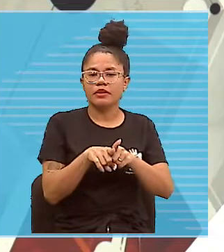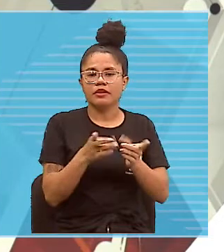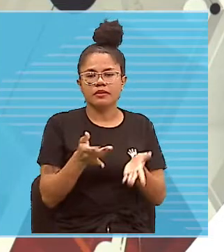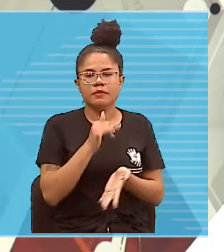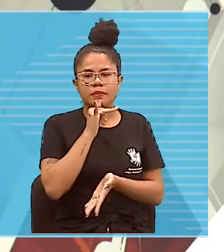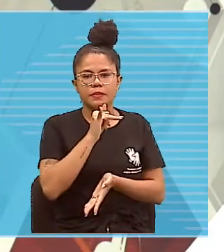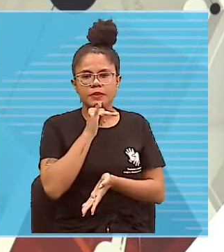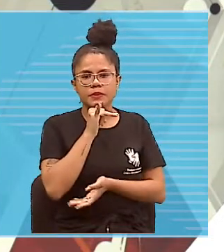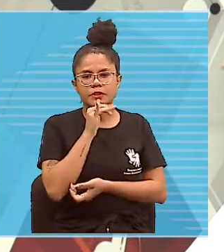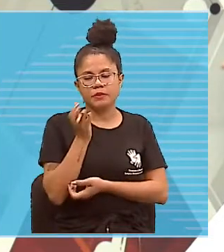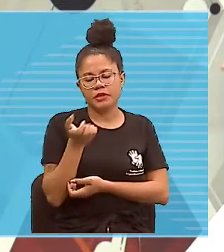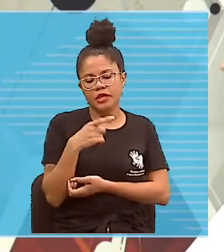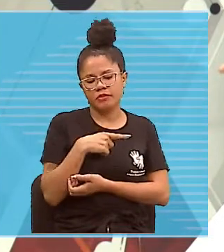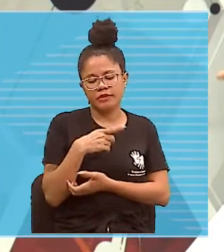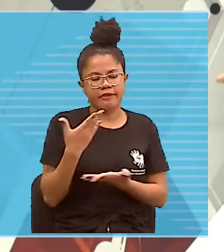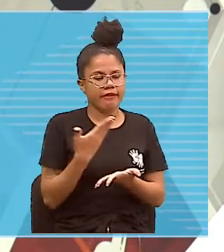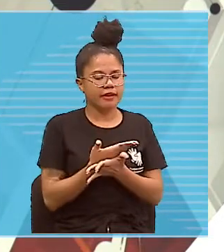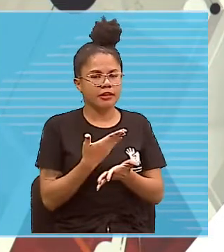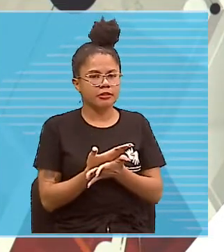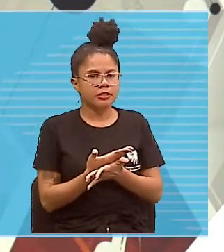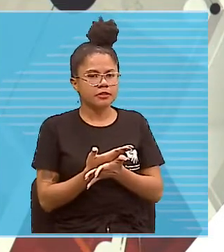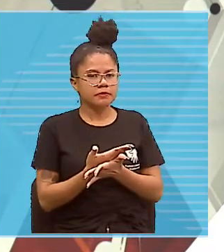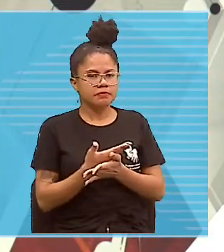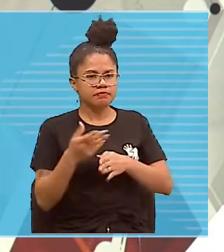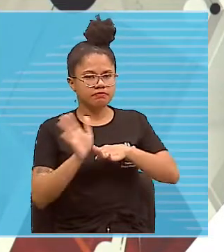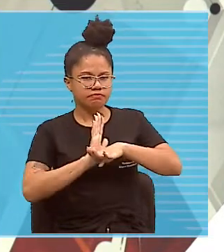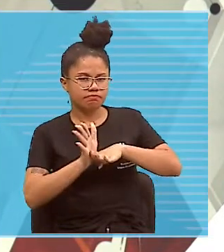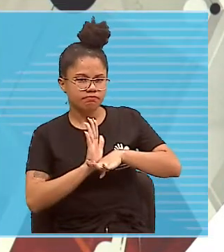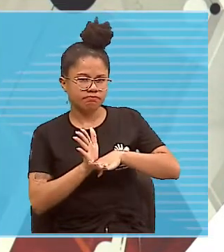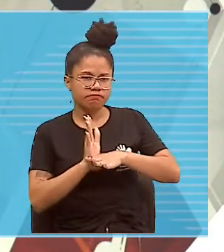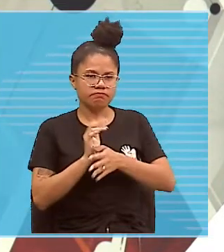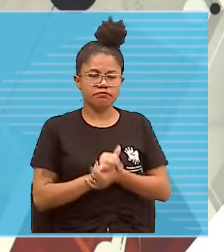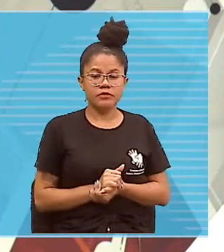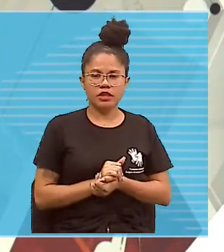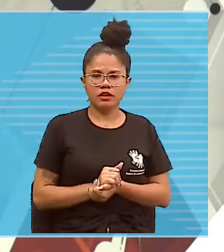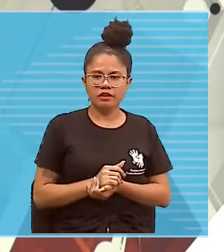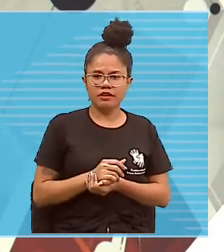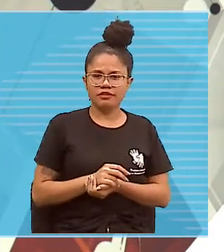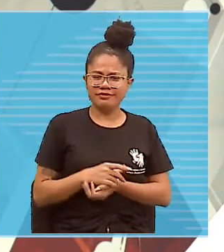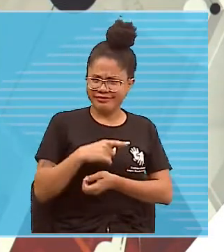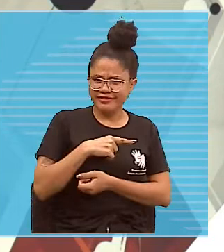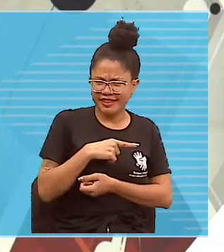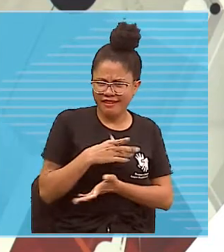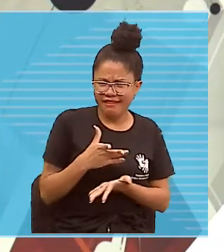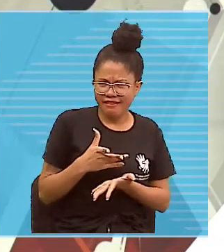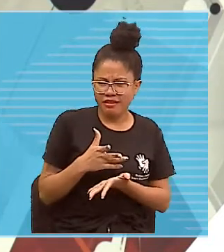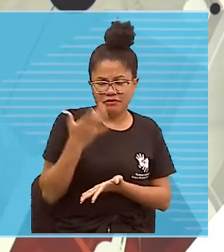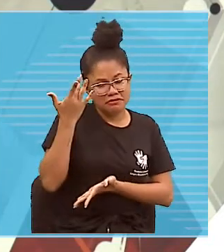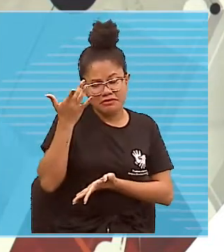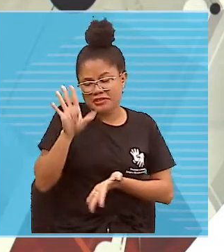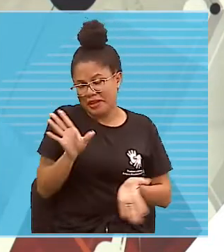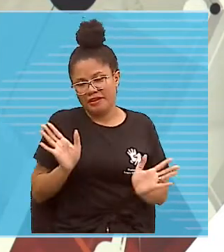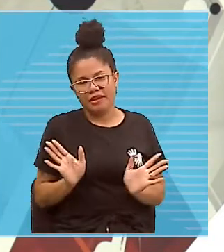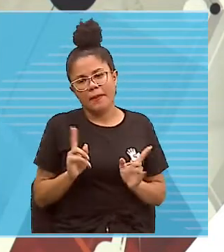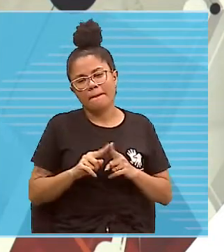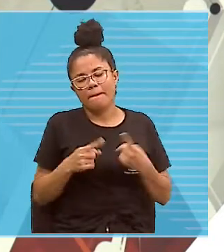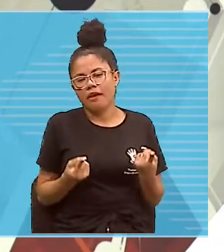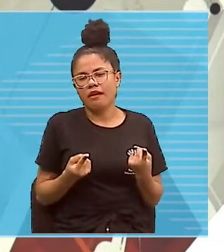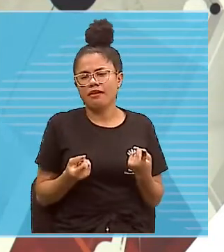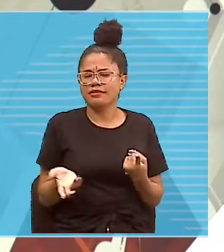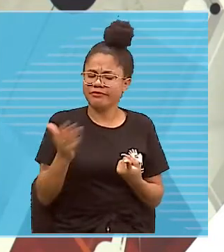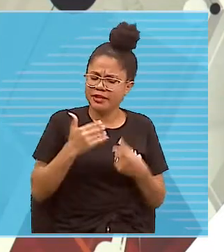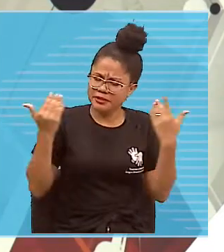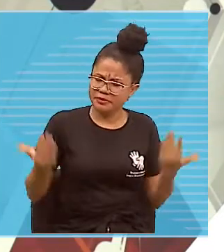cinema. Se vai ser atendido, a gente não sabe, mas vamos partir, né, para a ação. Vamos